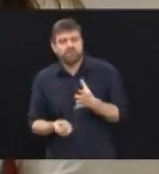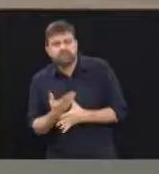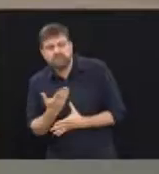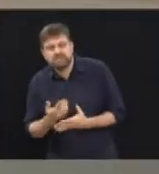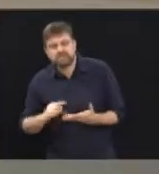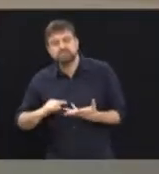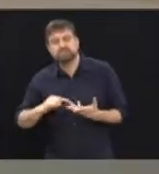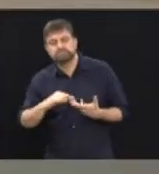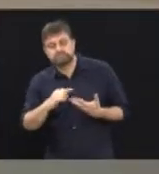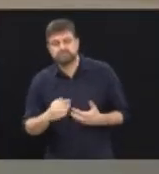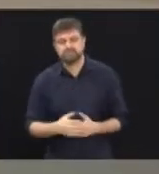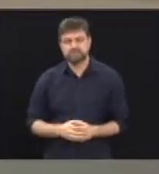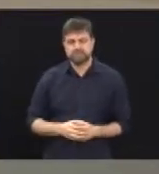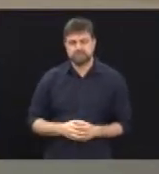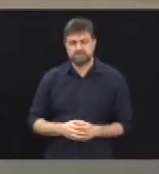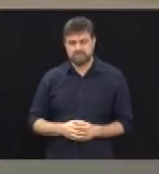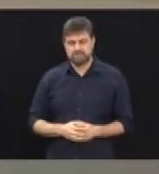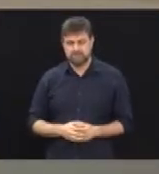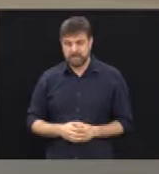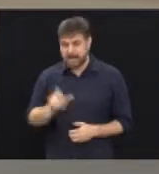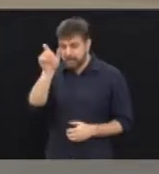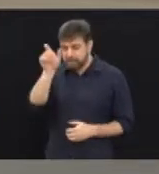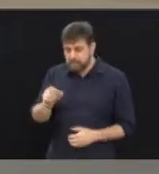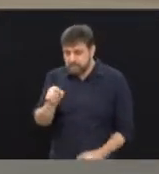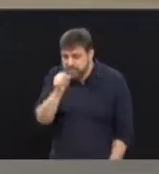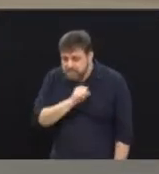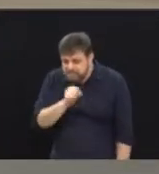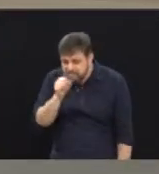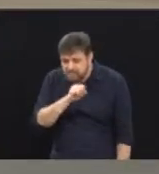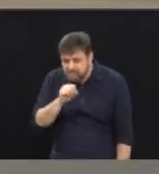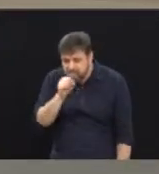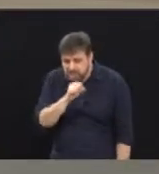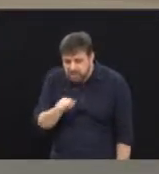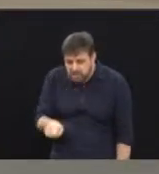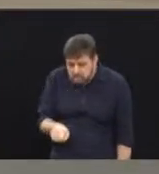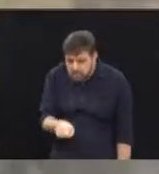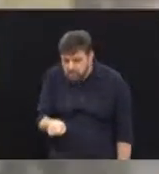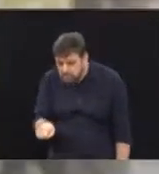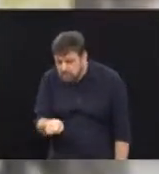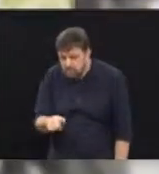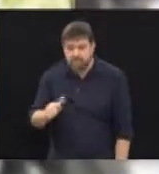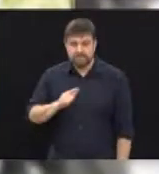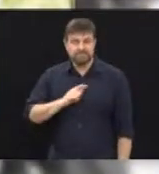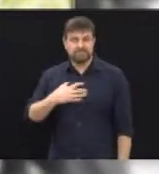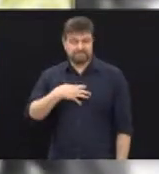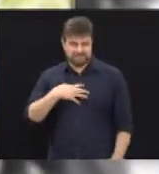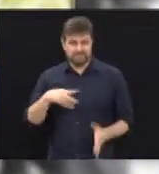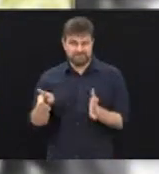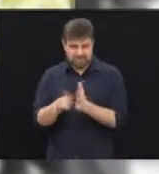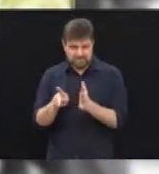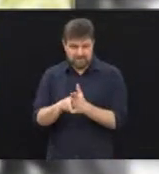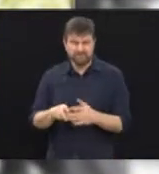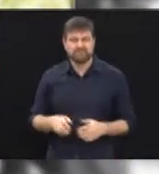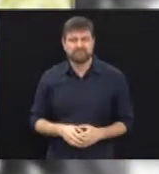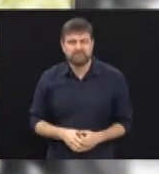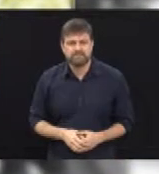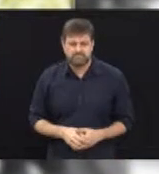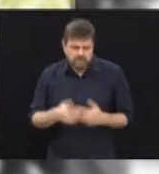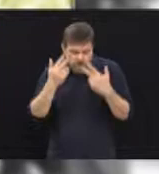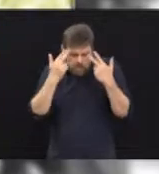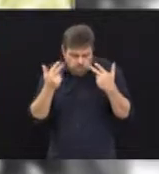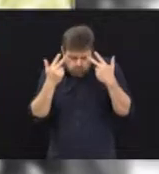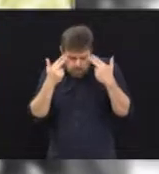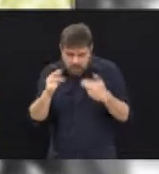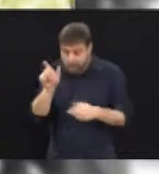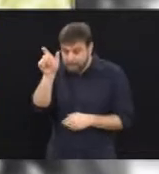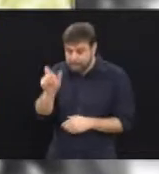é? Então, assim, o envelhecimento ele tem toda uma característica, né? Então, por exemplo, é muito comum